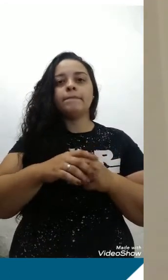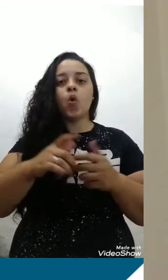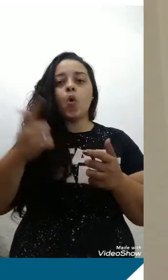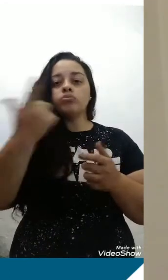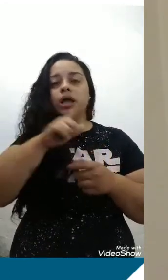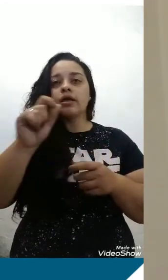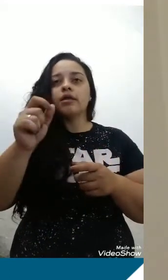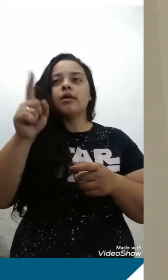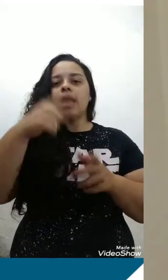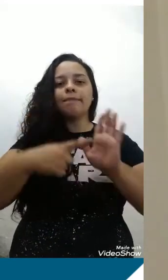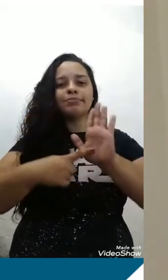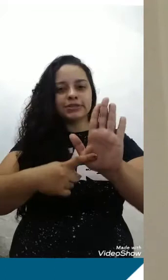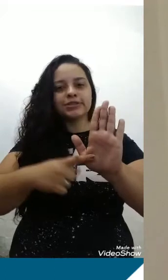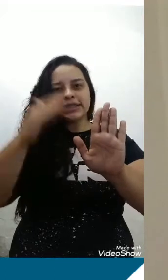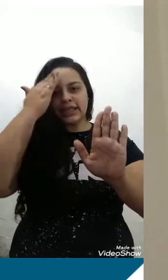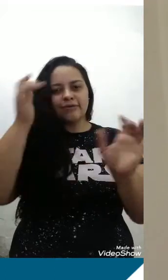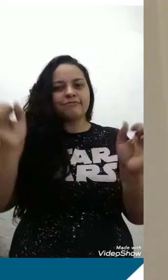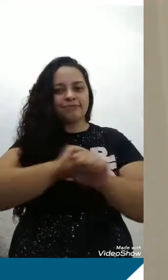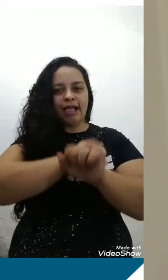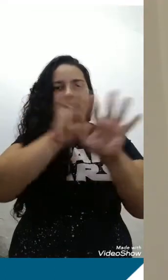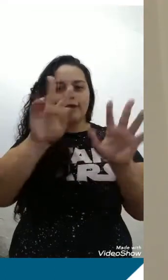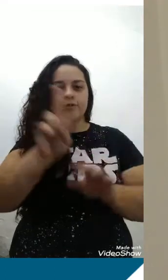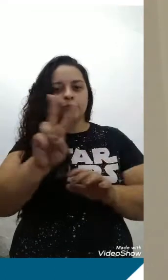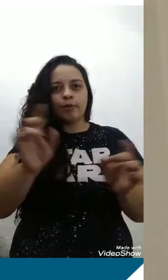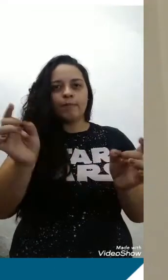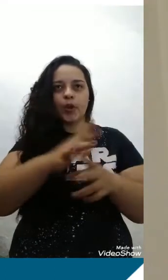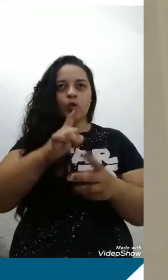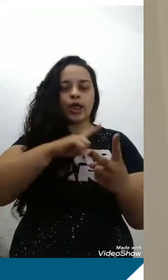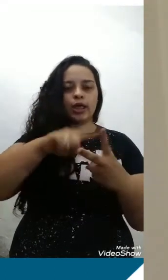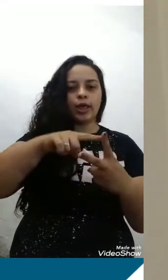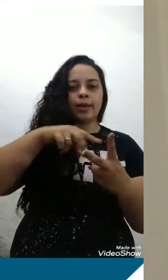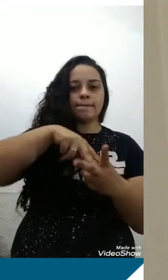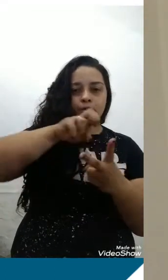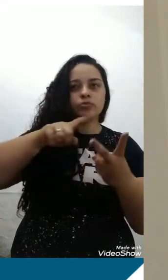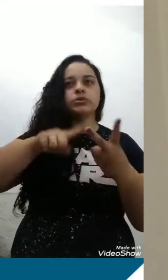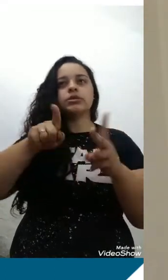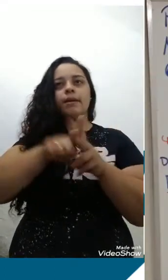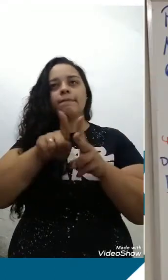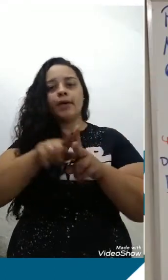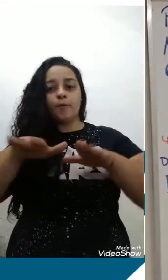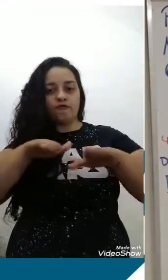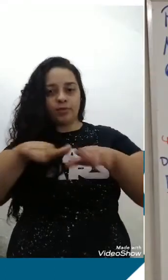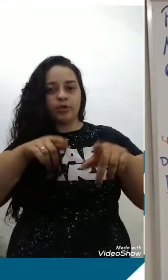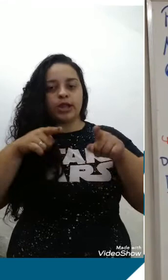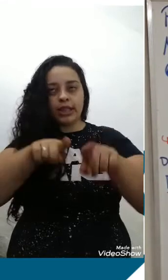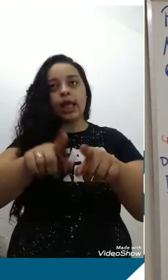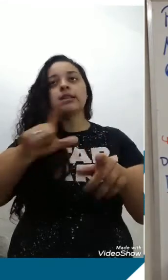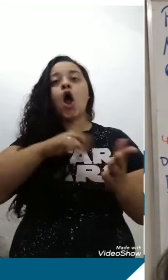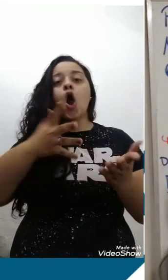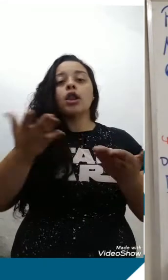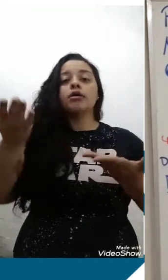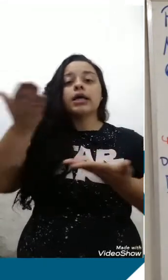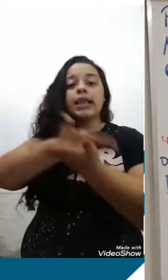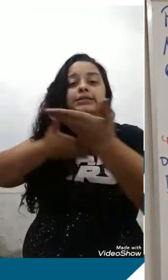gente fecha a apresentação destas duas grandezas e passamos para